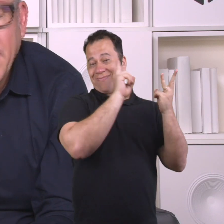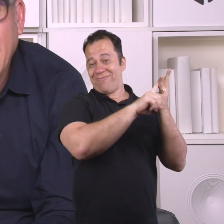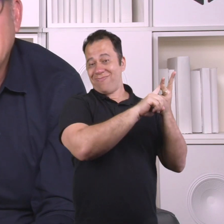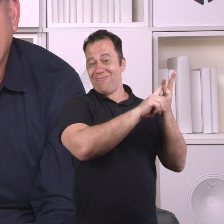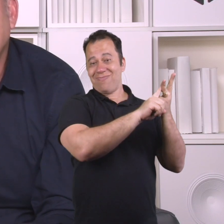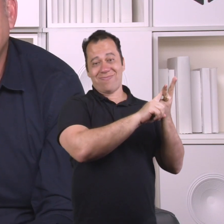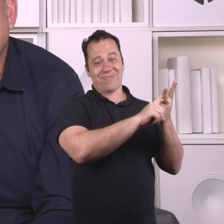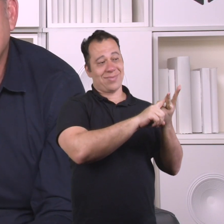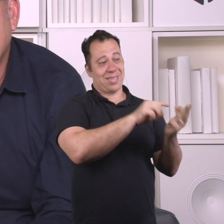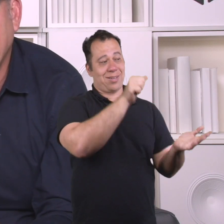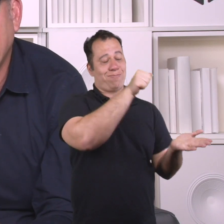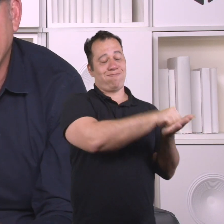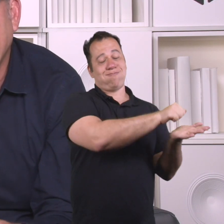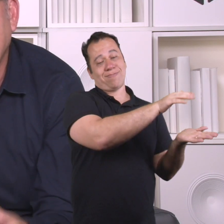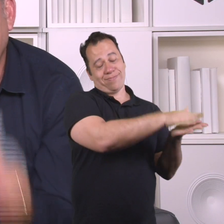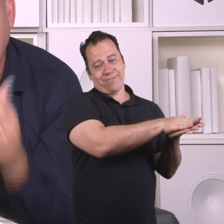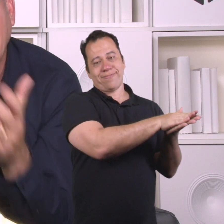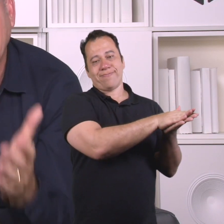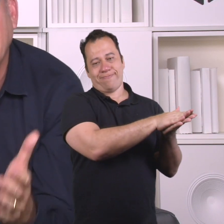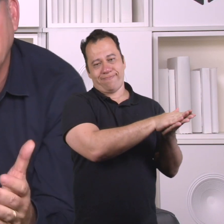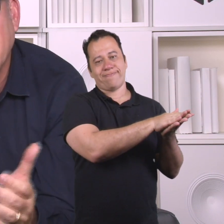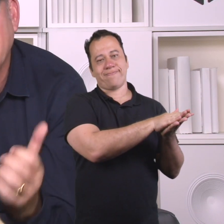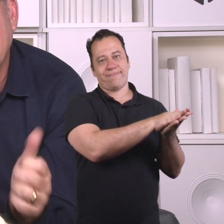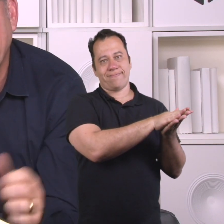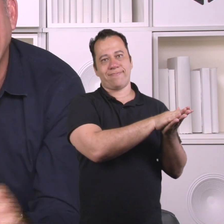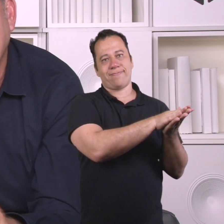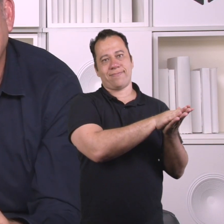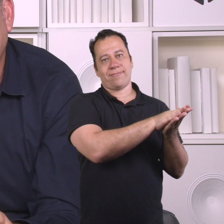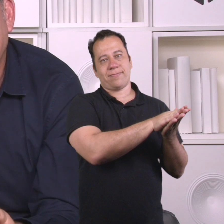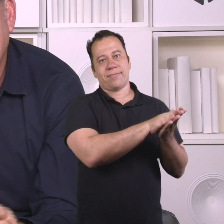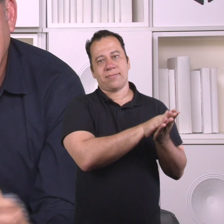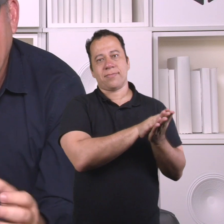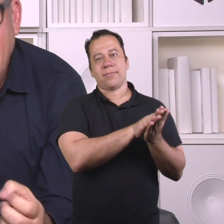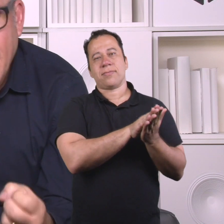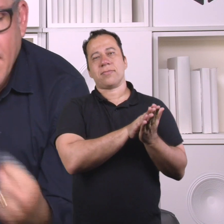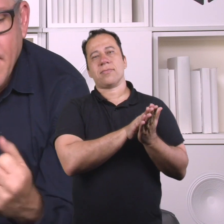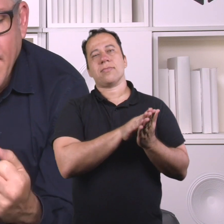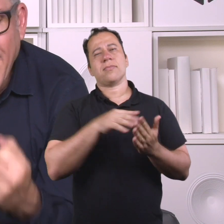ele foi penalizado pelo seu senhor. Eu acho que aí temos uma sabedoria.